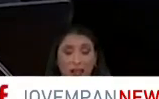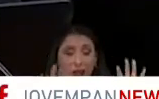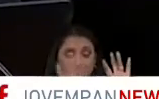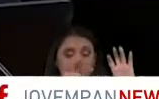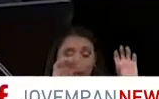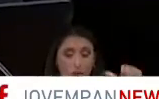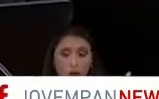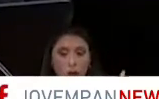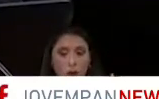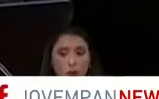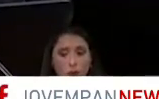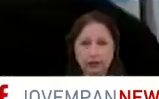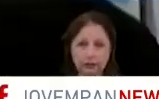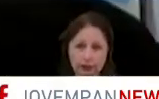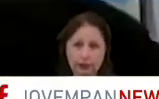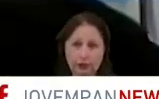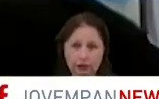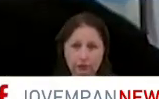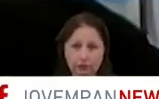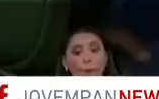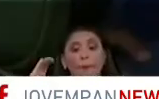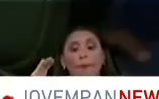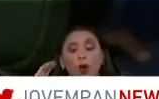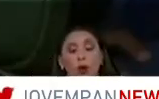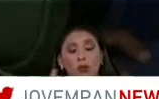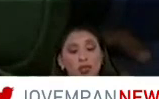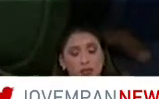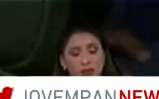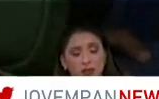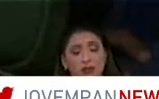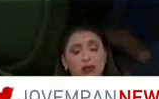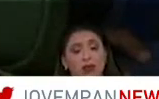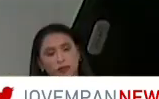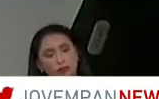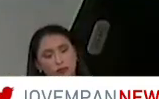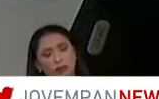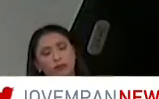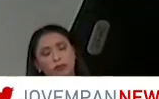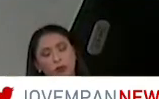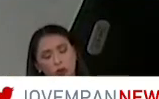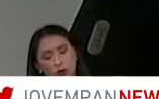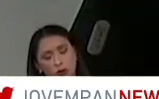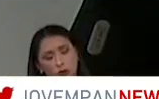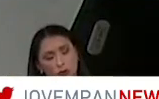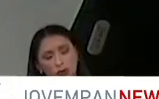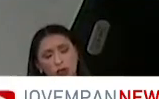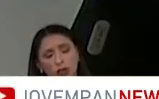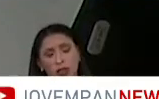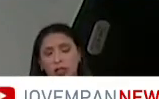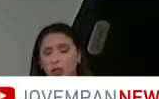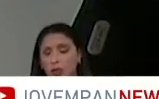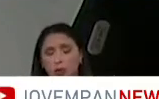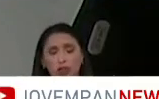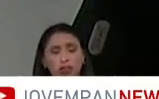pelos ministros Ricardo Lewandowski e Nunes Marques. Já os ministros Edson Fachin e André Mendonça votaram pela rejeição